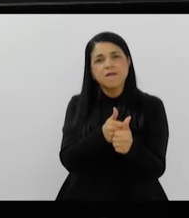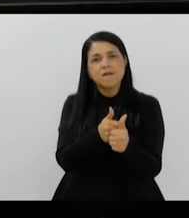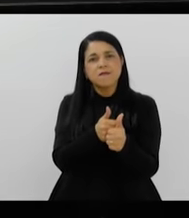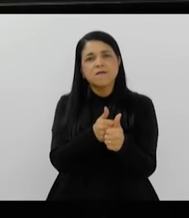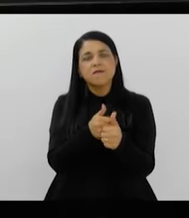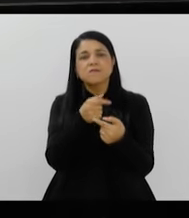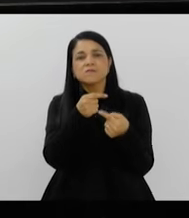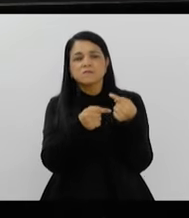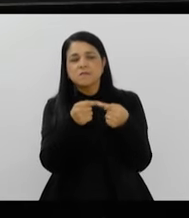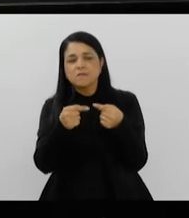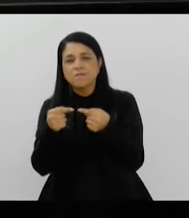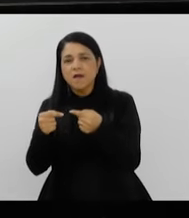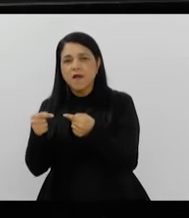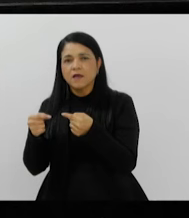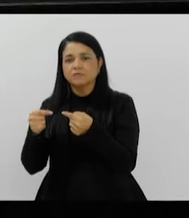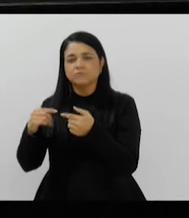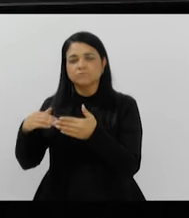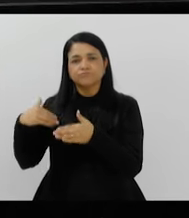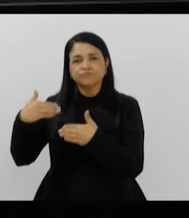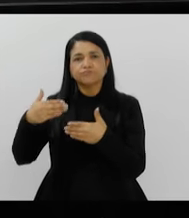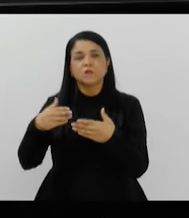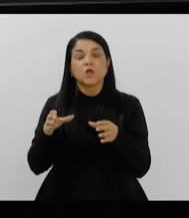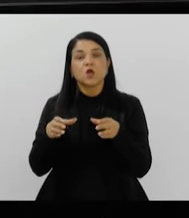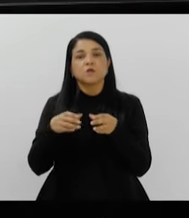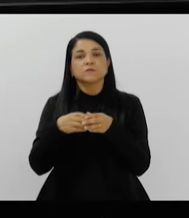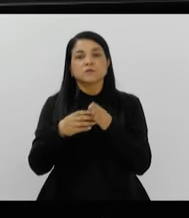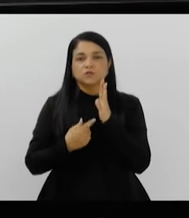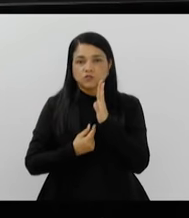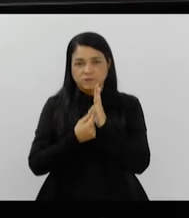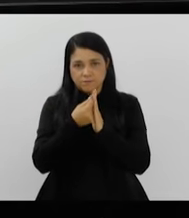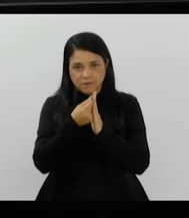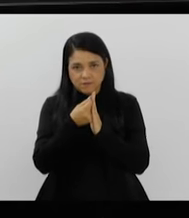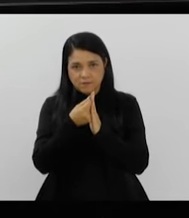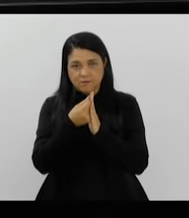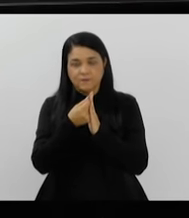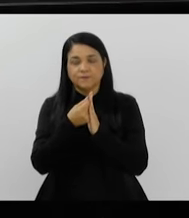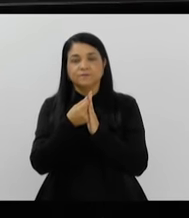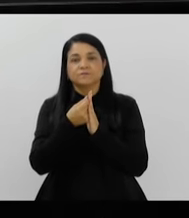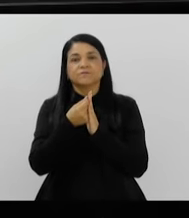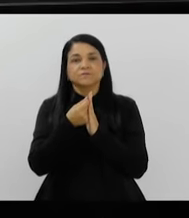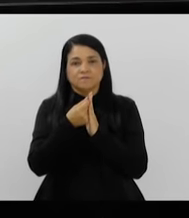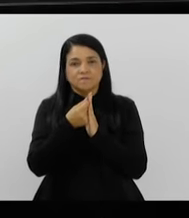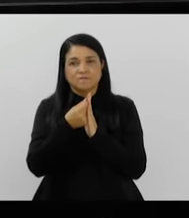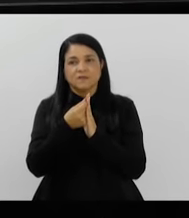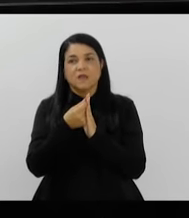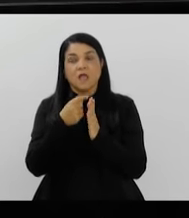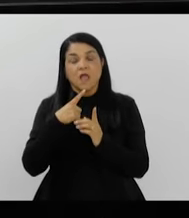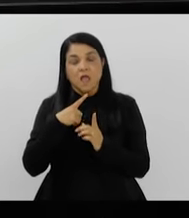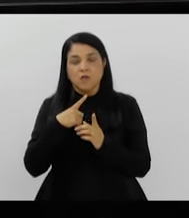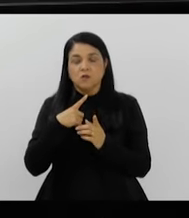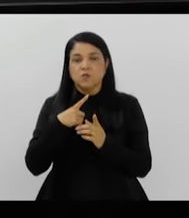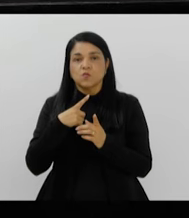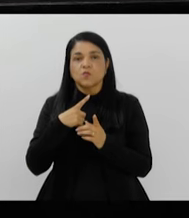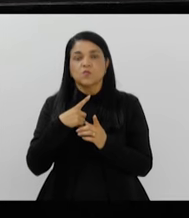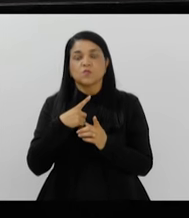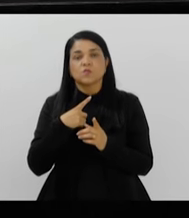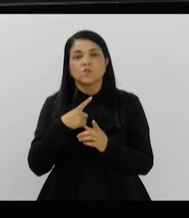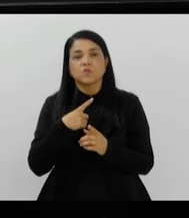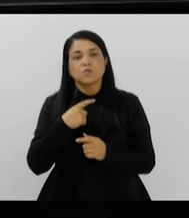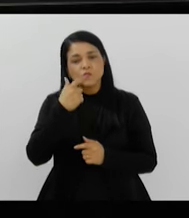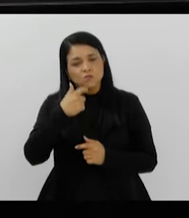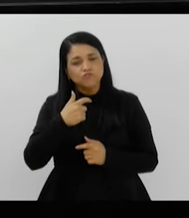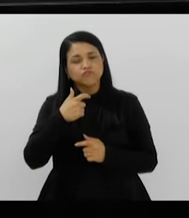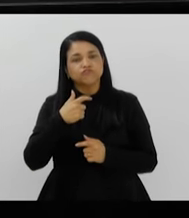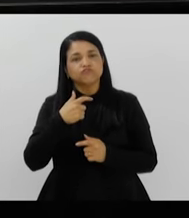os debates que foram procedidos na Comissão de Orçamento, embora não tenha assento na Comissão de Orçamento. Mas julgo